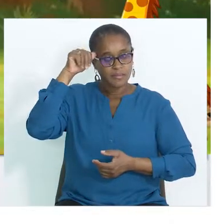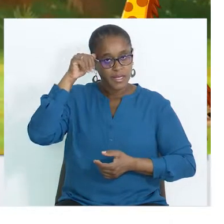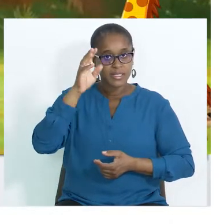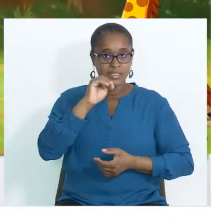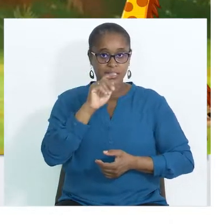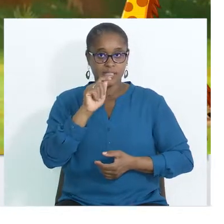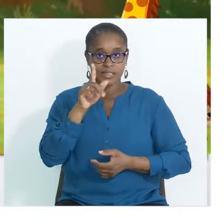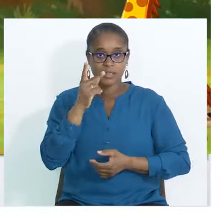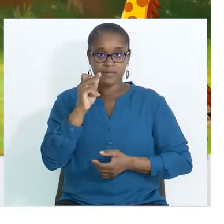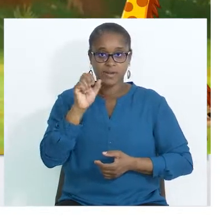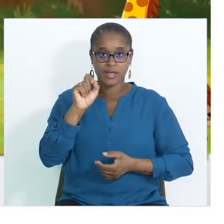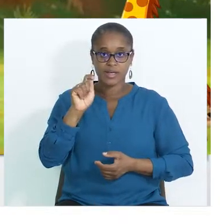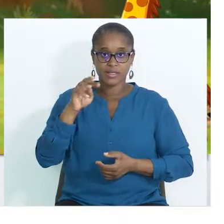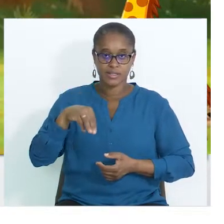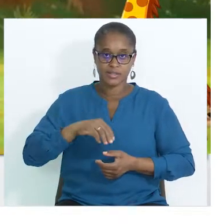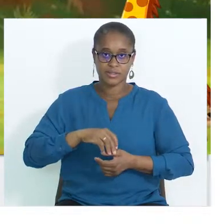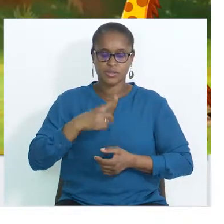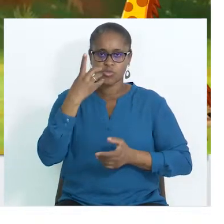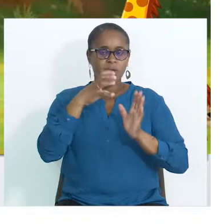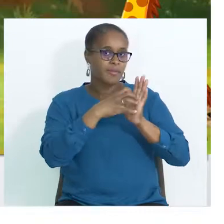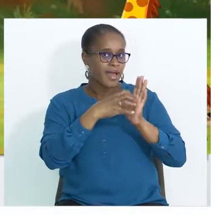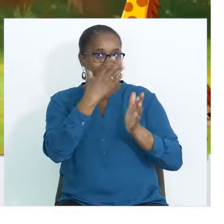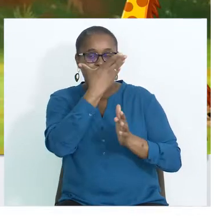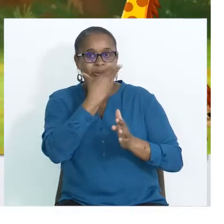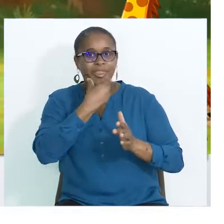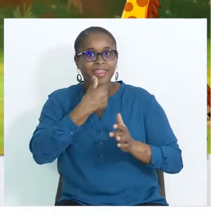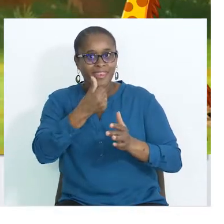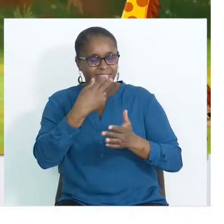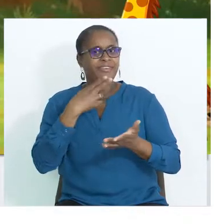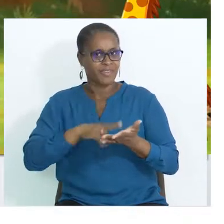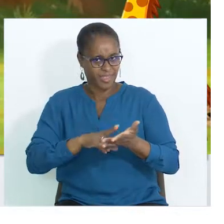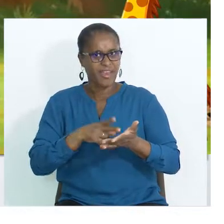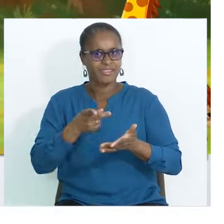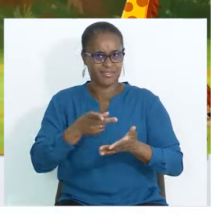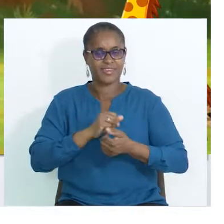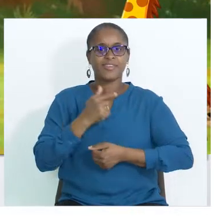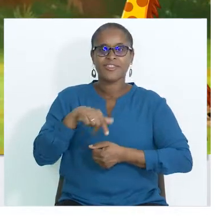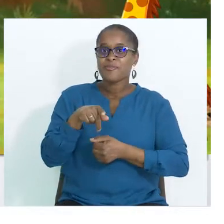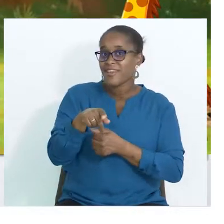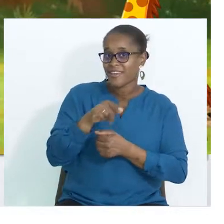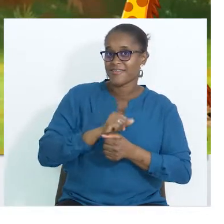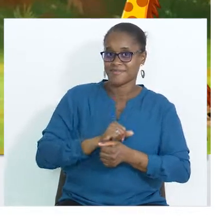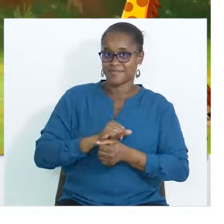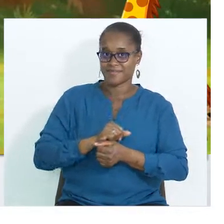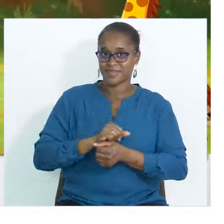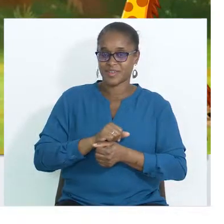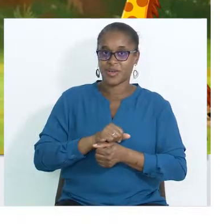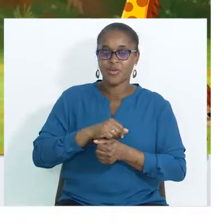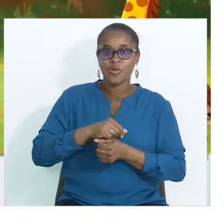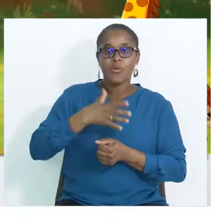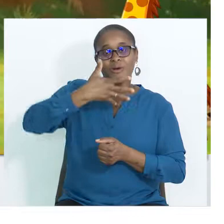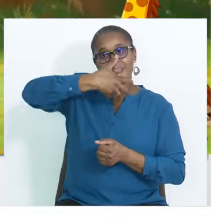animais selvagens uma imagem bonita não é verdade temos aqui